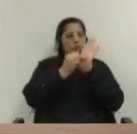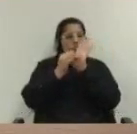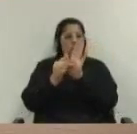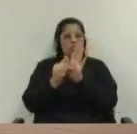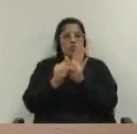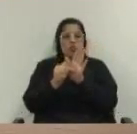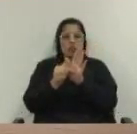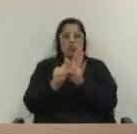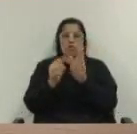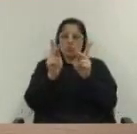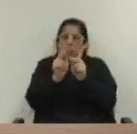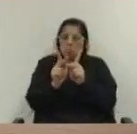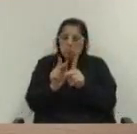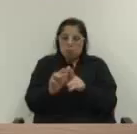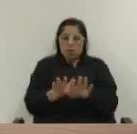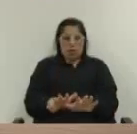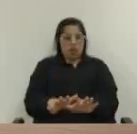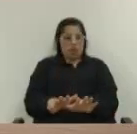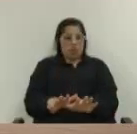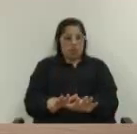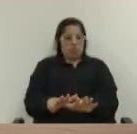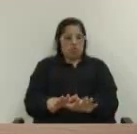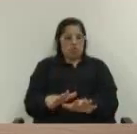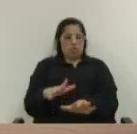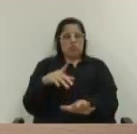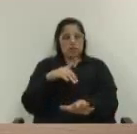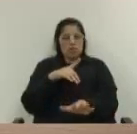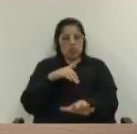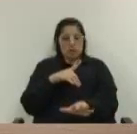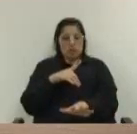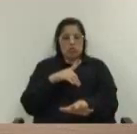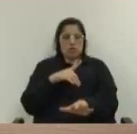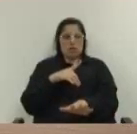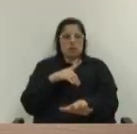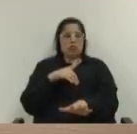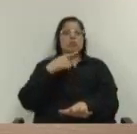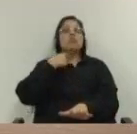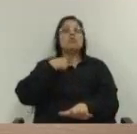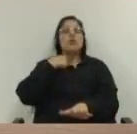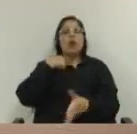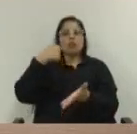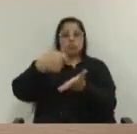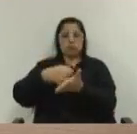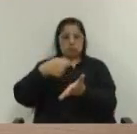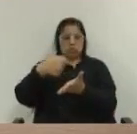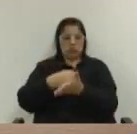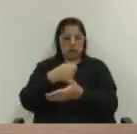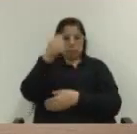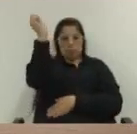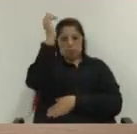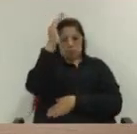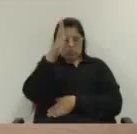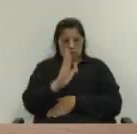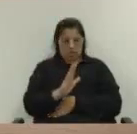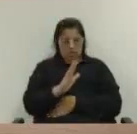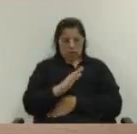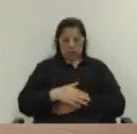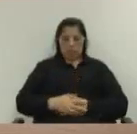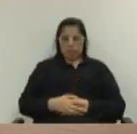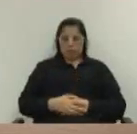profundamente comovedora, mais cheia de civismos, mais profundamente brasileira, da campanha